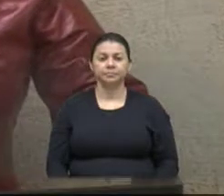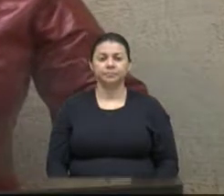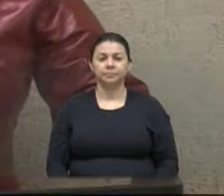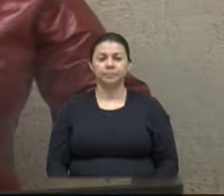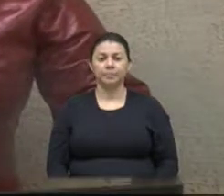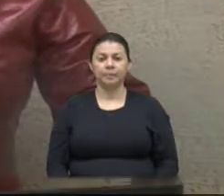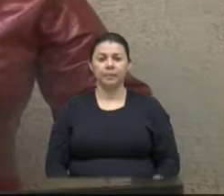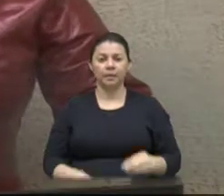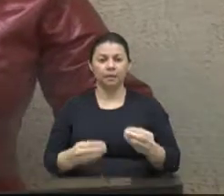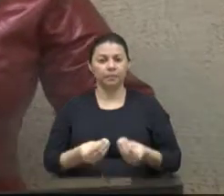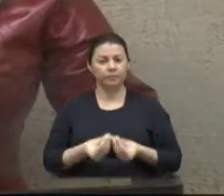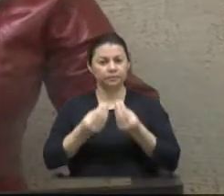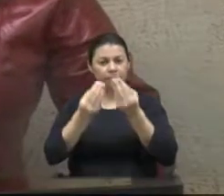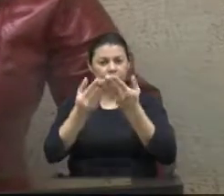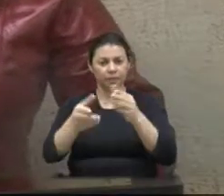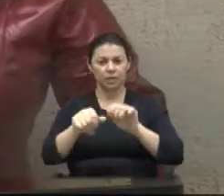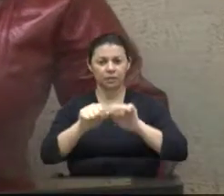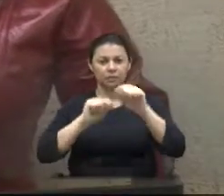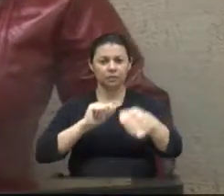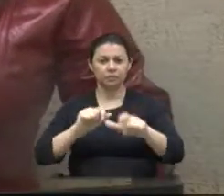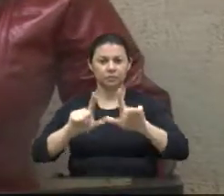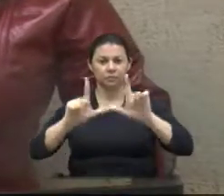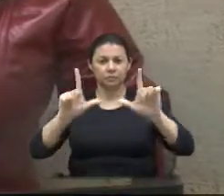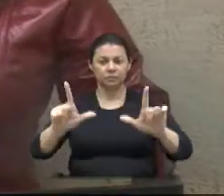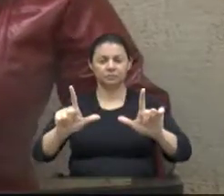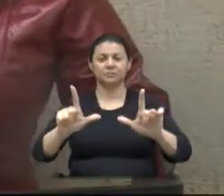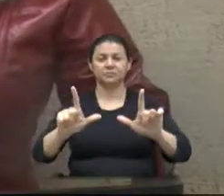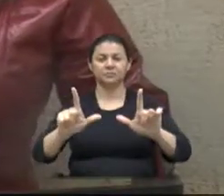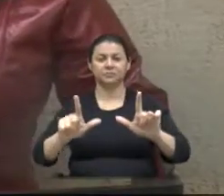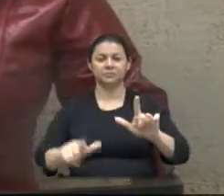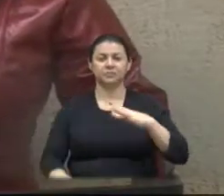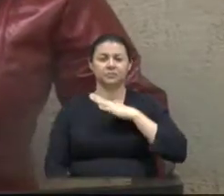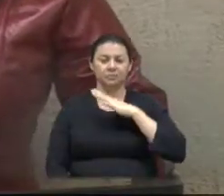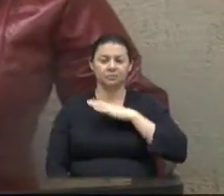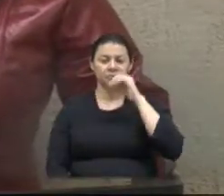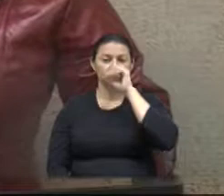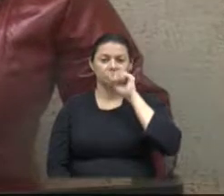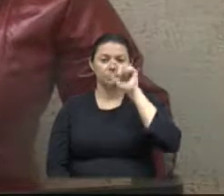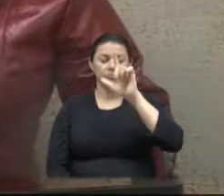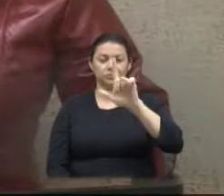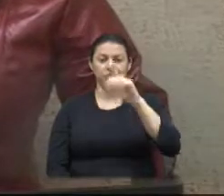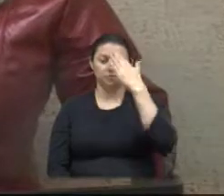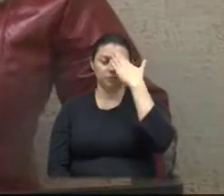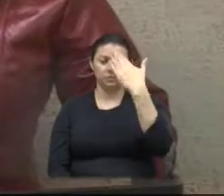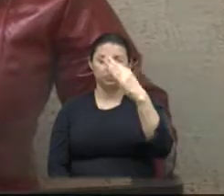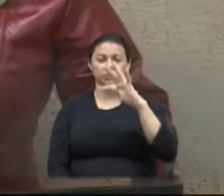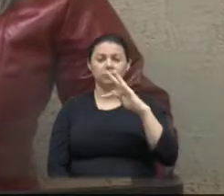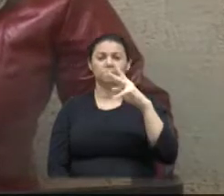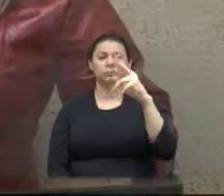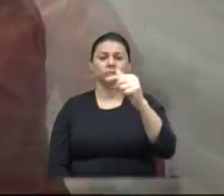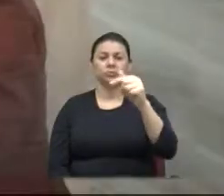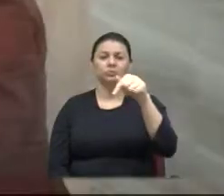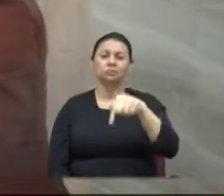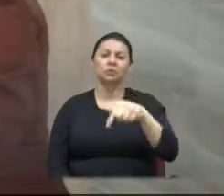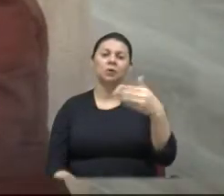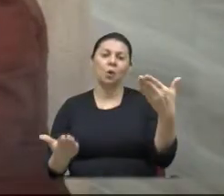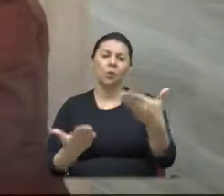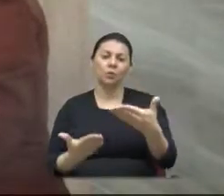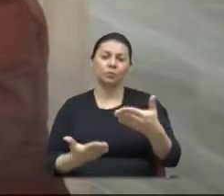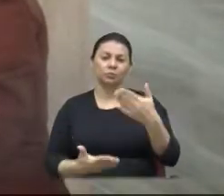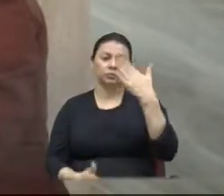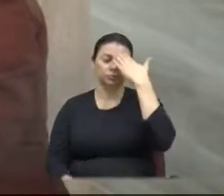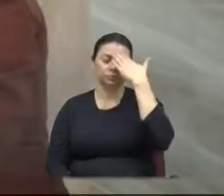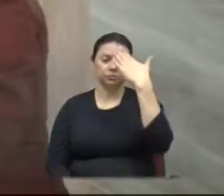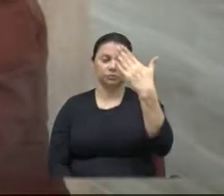disse diploma com muito orgulho a nossa cidade de limeira quero agradecer a todos vocês que estão aqui muito obrigado muito obrigado